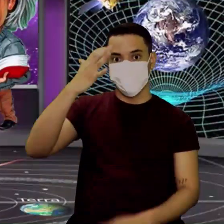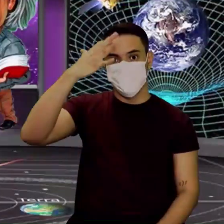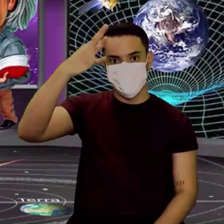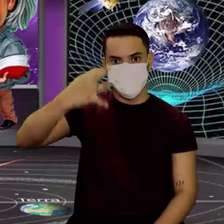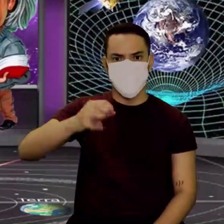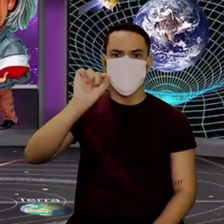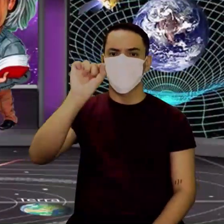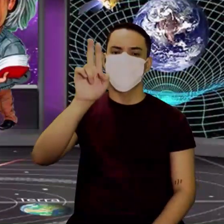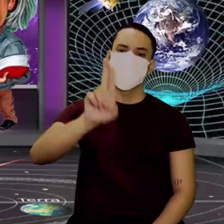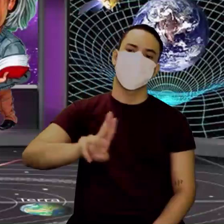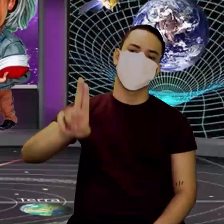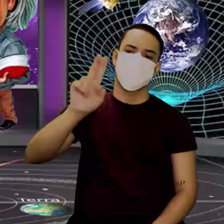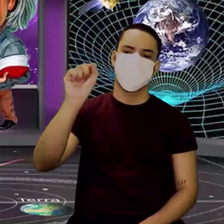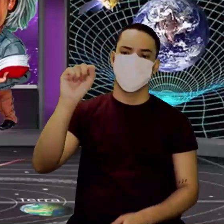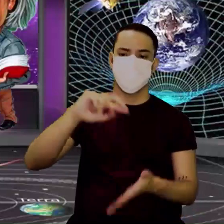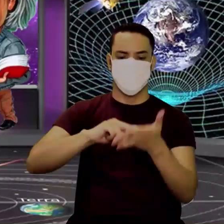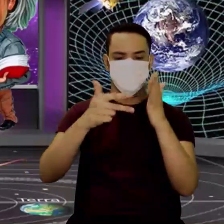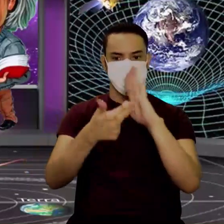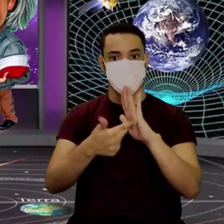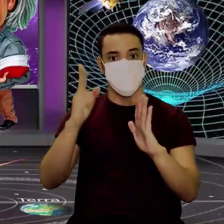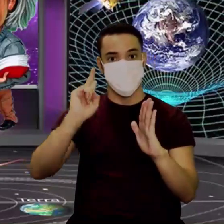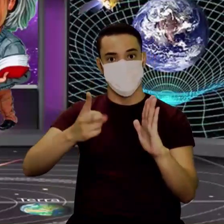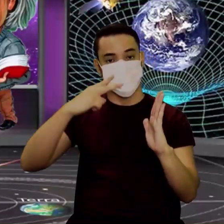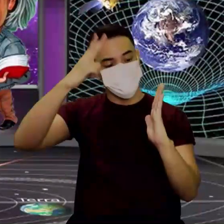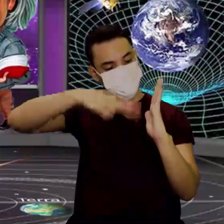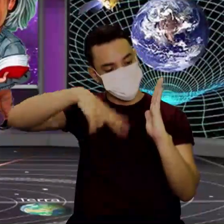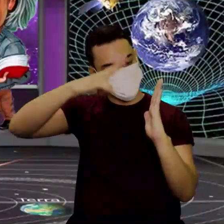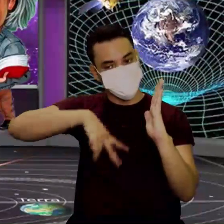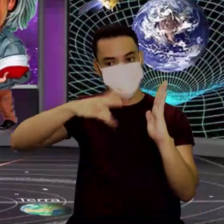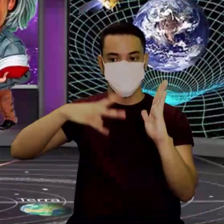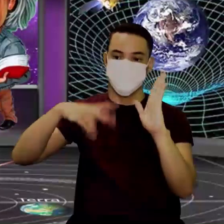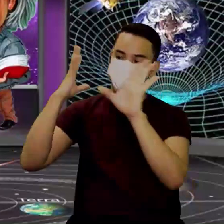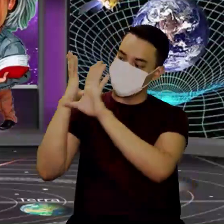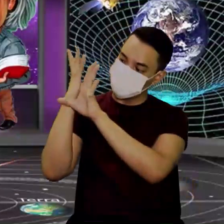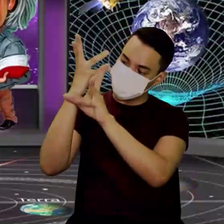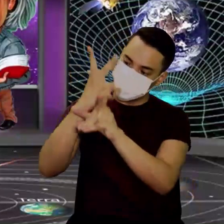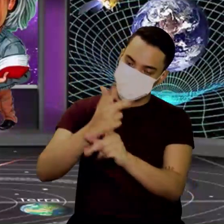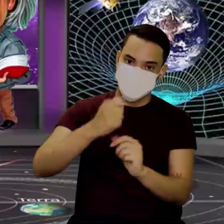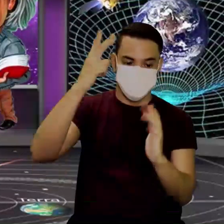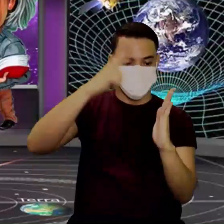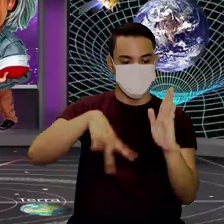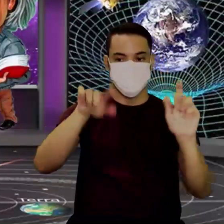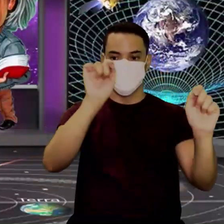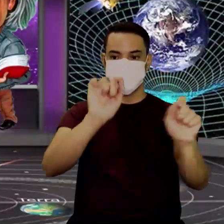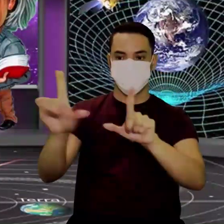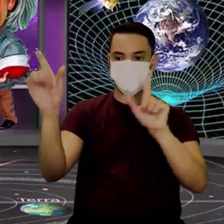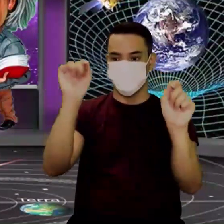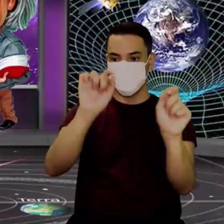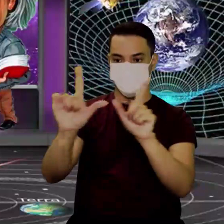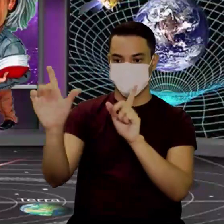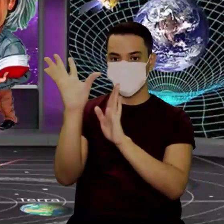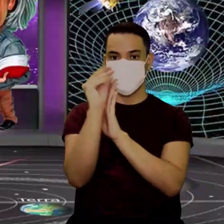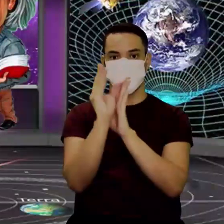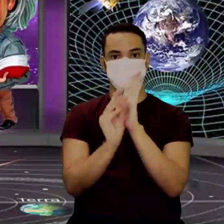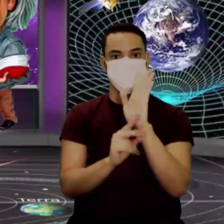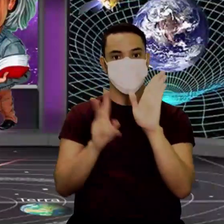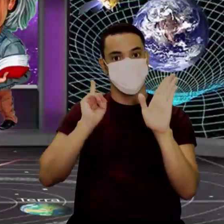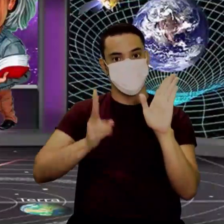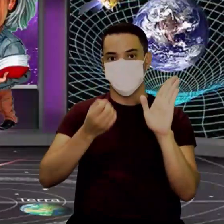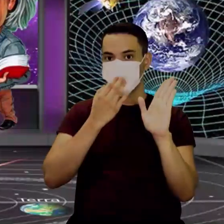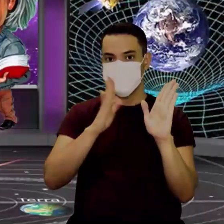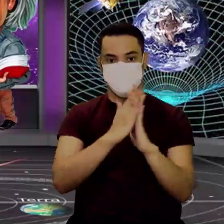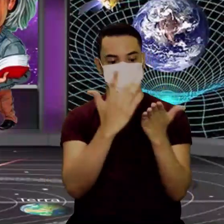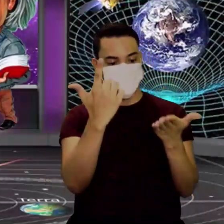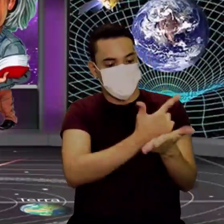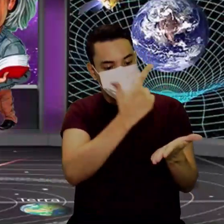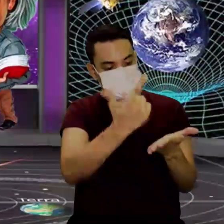que significa. Então, sempre dando uma lida aí, uma relida nos slides, nos conteúdos. Sempre é bom aí ter um livro por